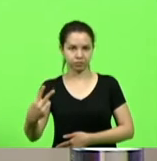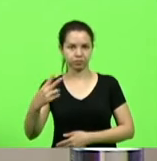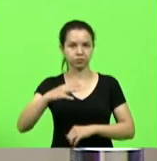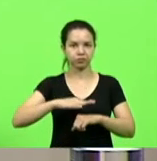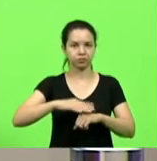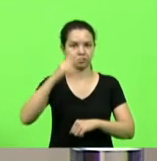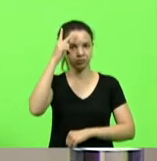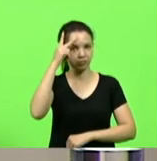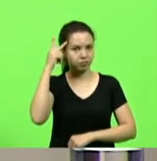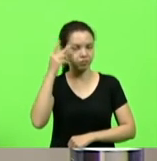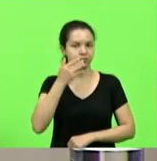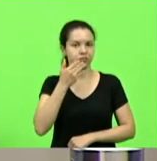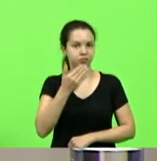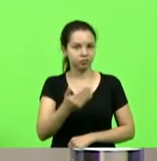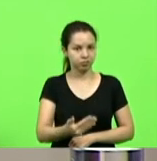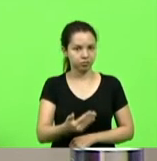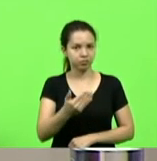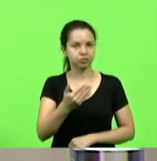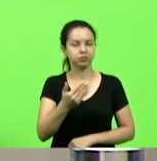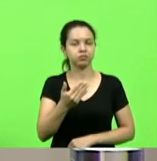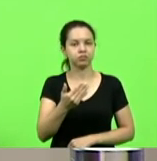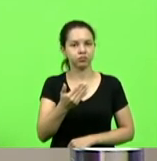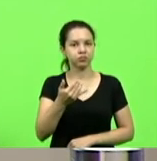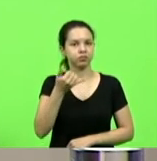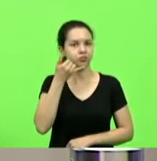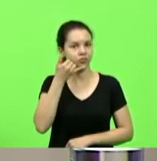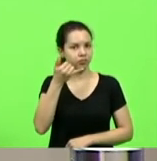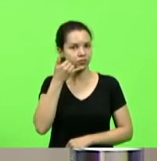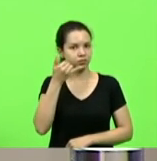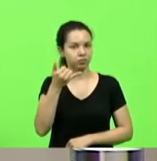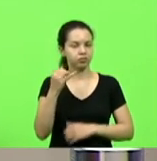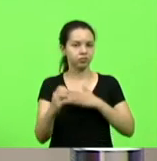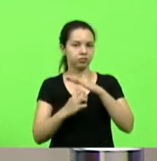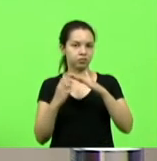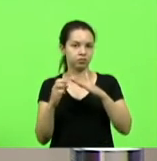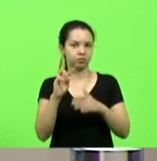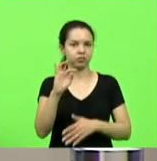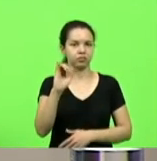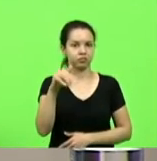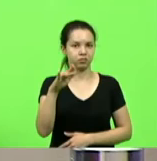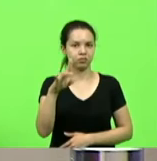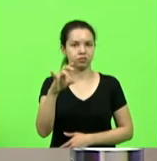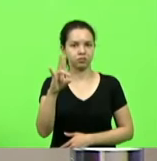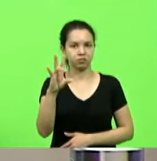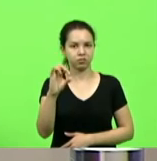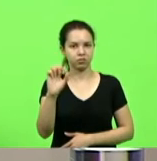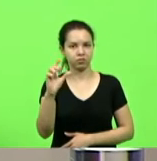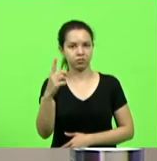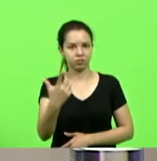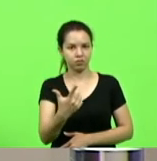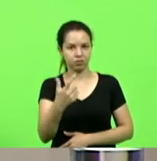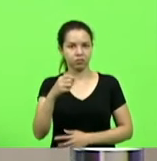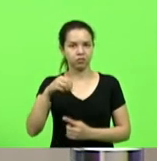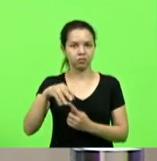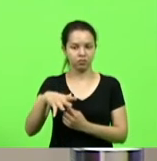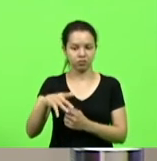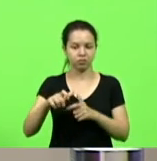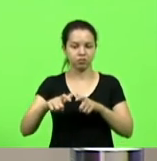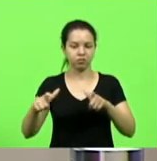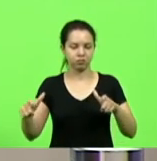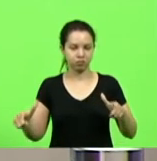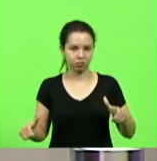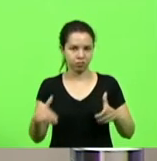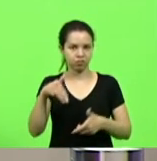Paulinha, apelando às operadoras de telefonia móvel TIM, Oi, Vivo, é Claro, que amplia a rede de sinal telefônico no município de Massaranduba.